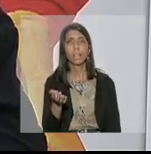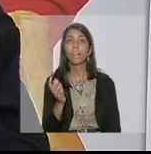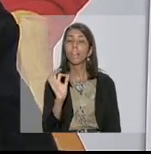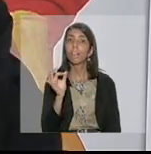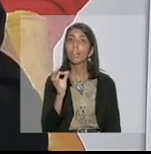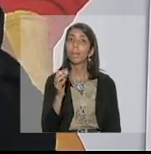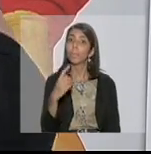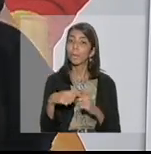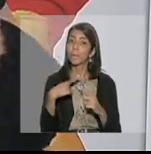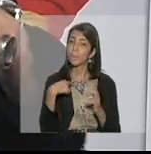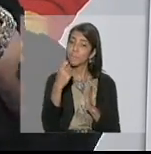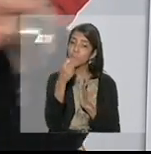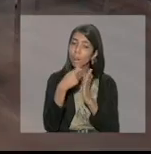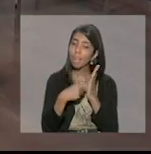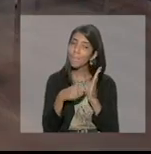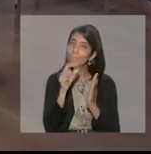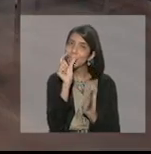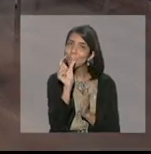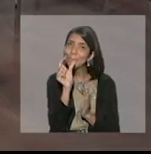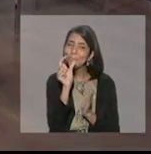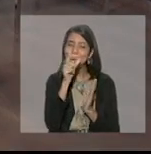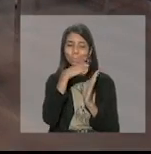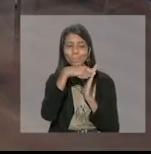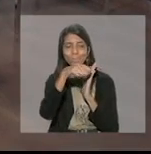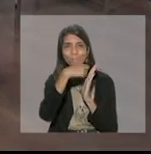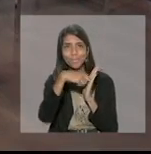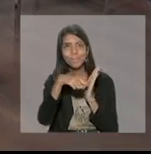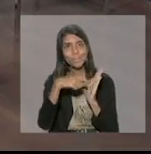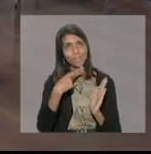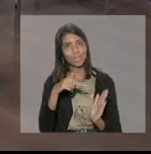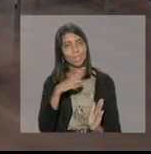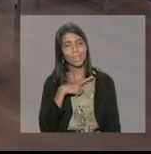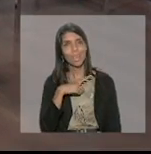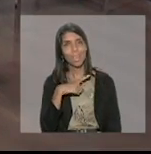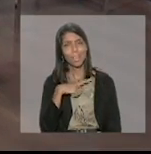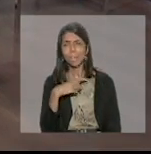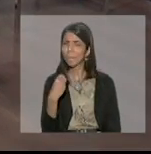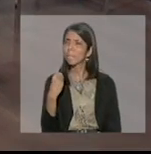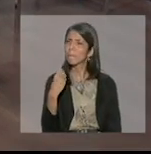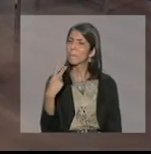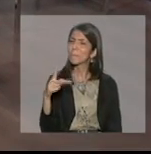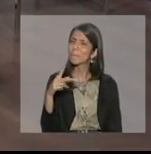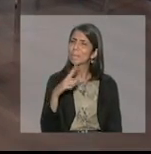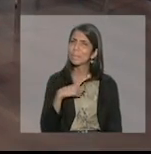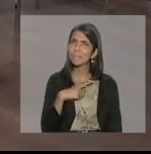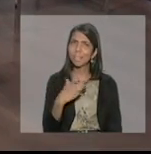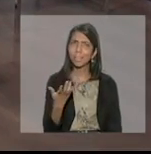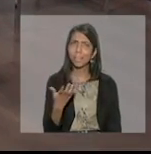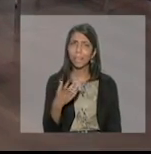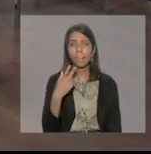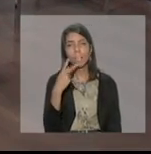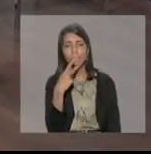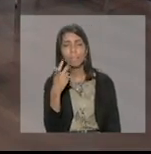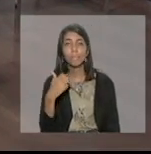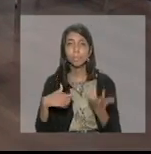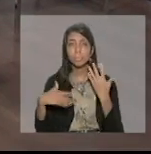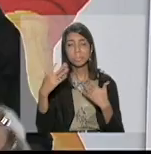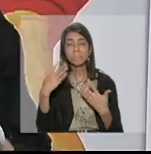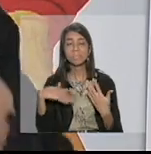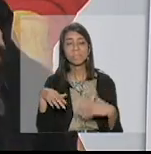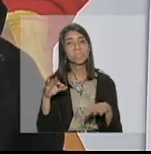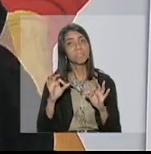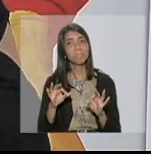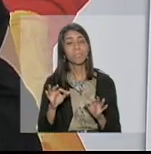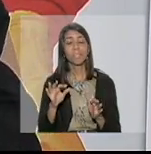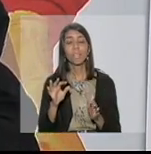aqui? É porque eu escrevi um pedacinho meu tá aí. Eu falei, como é que é? Um pedacinho seu tá aqui? Aí ela começou a falar, e